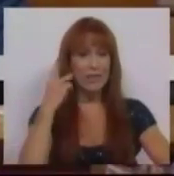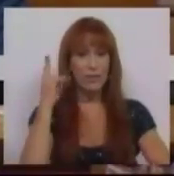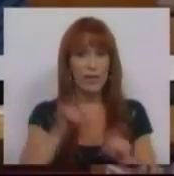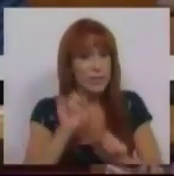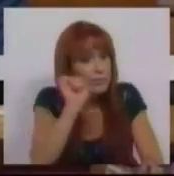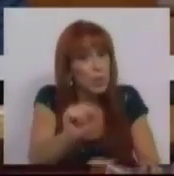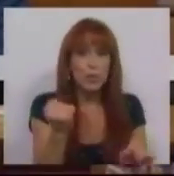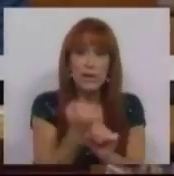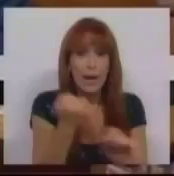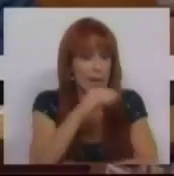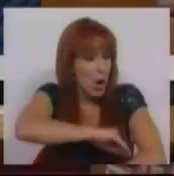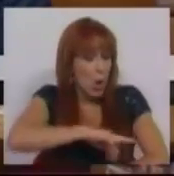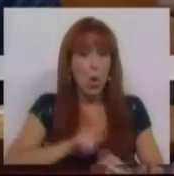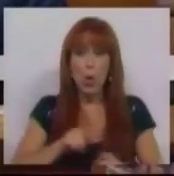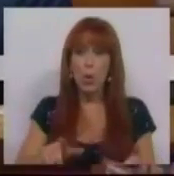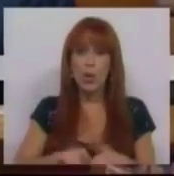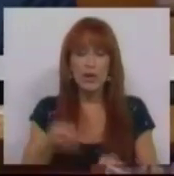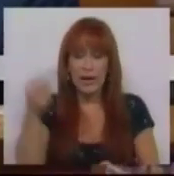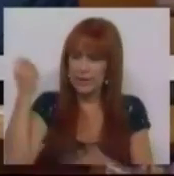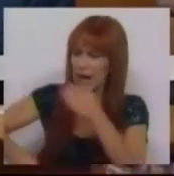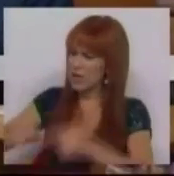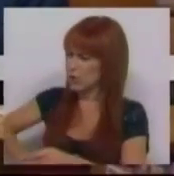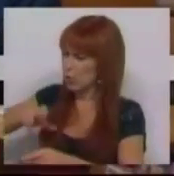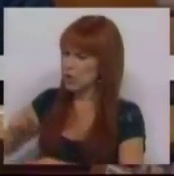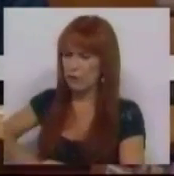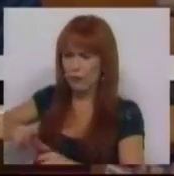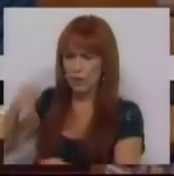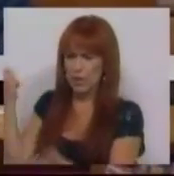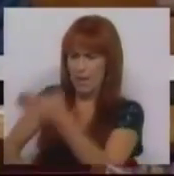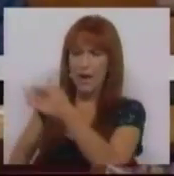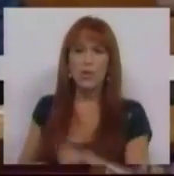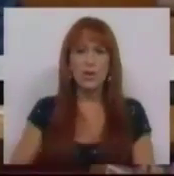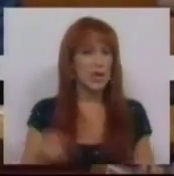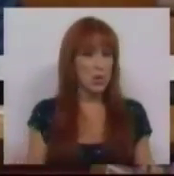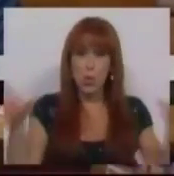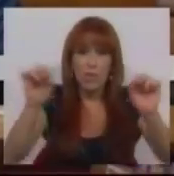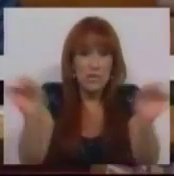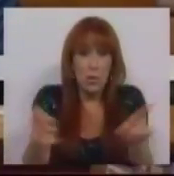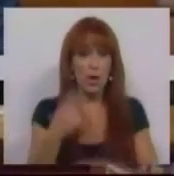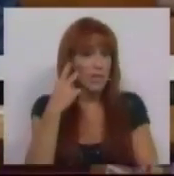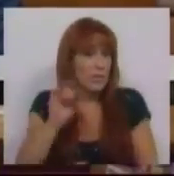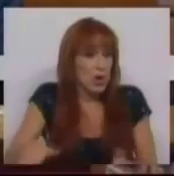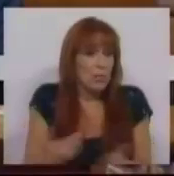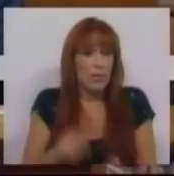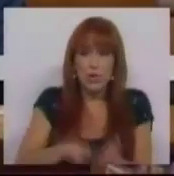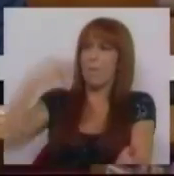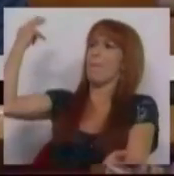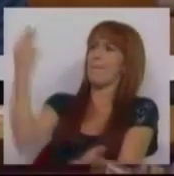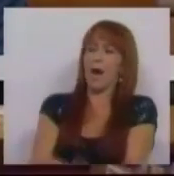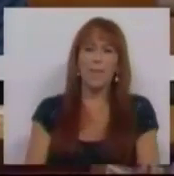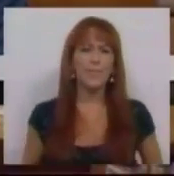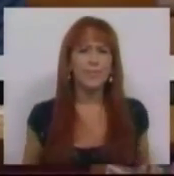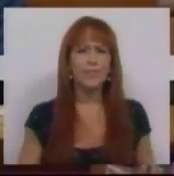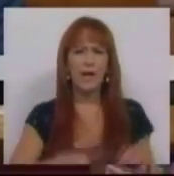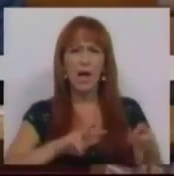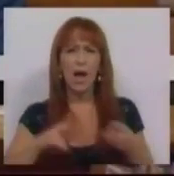vive do seu trabalho e que taxe o capital e as fortunas. Sem novidade, vimos as propostas chumbadas.